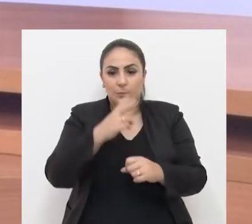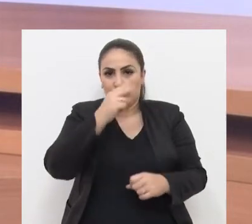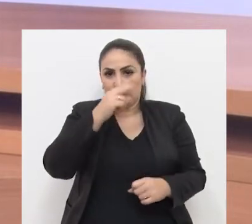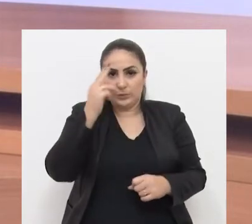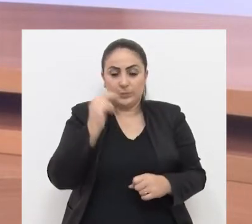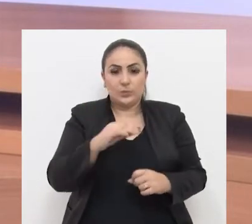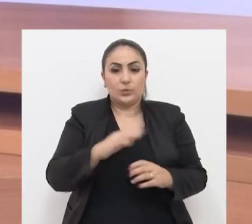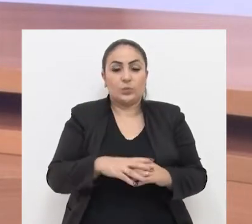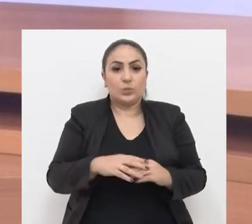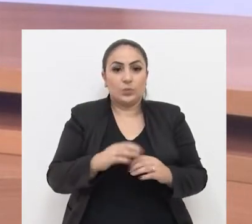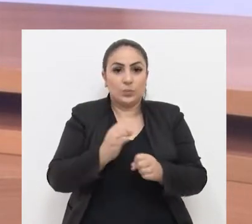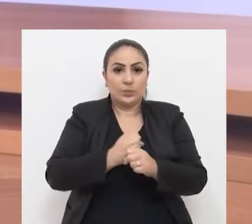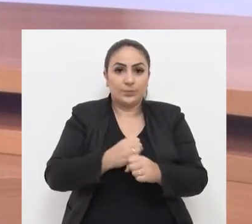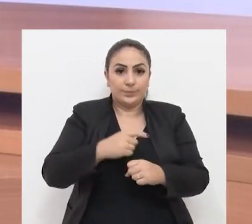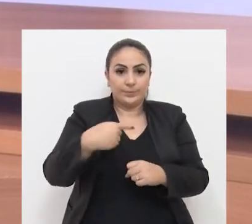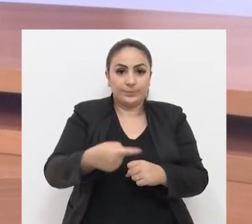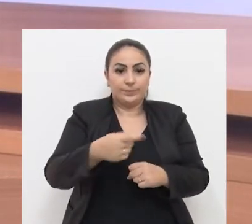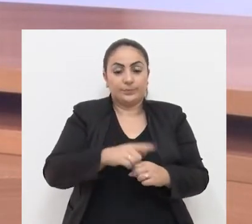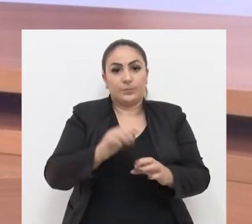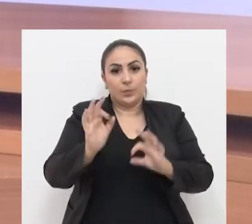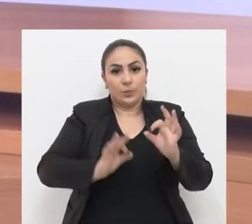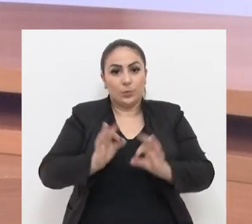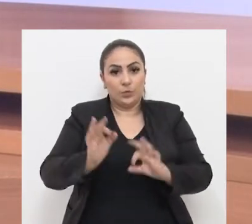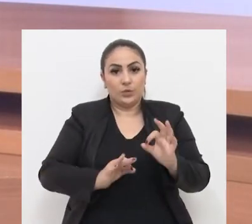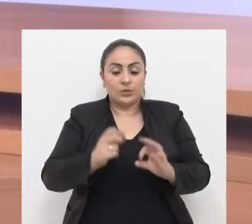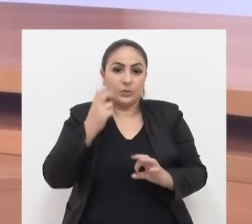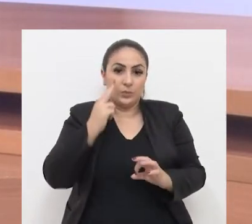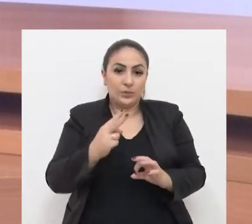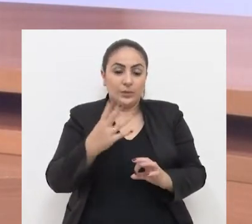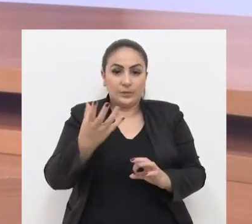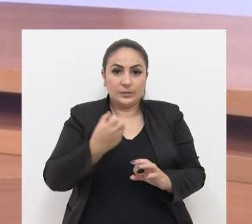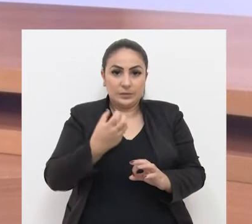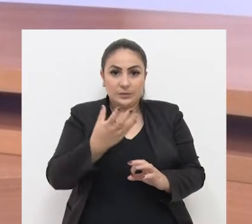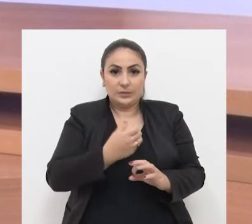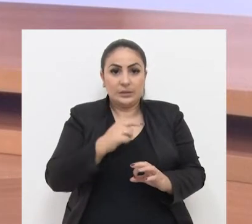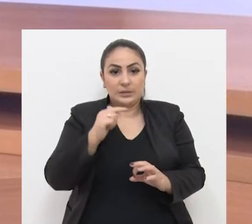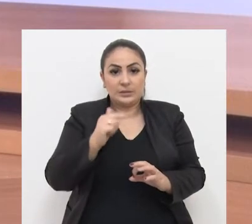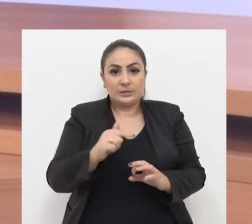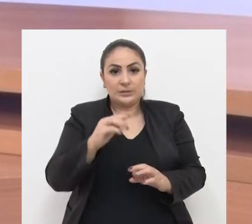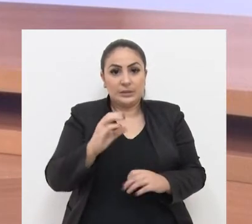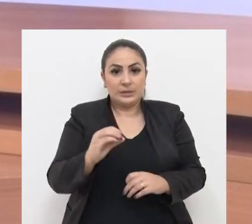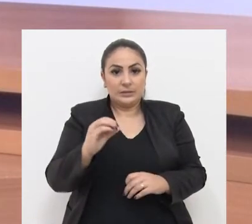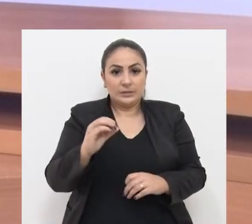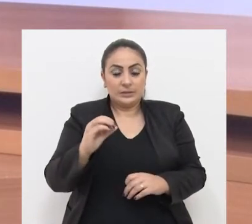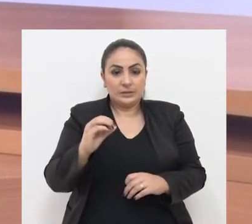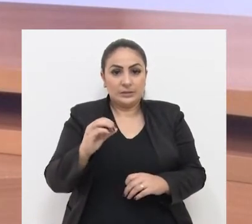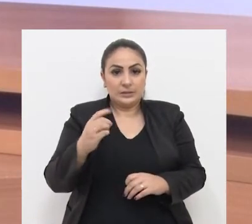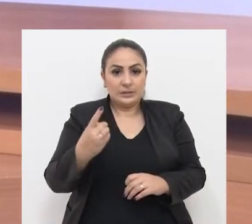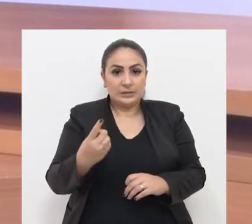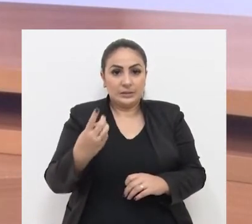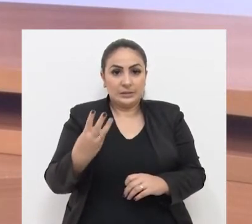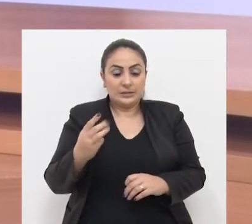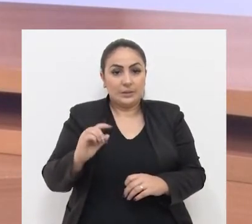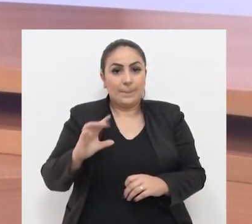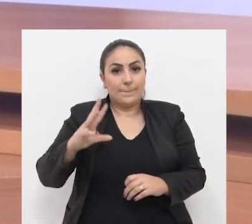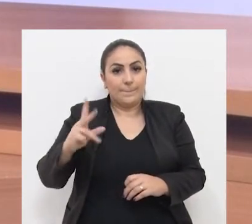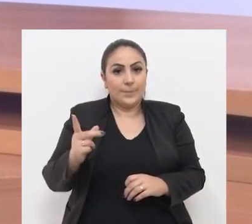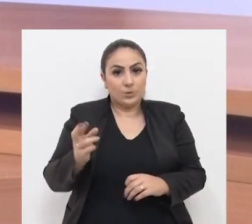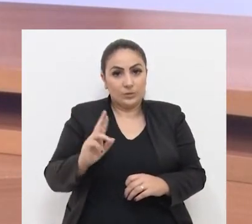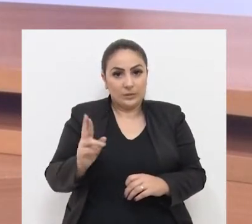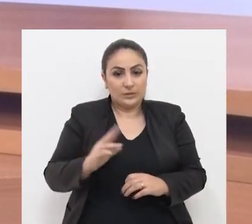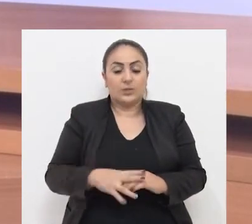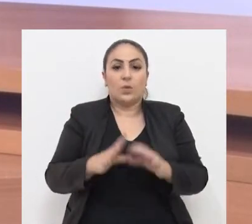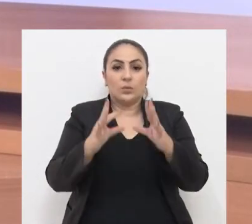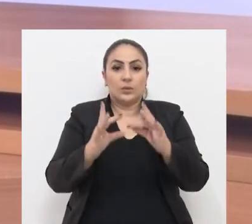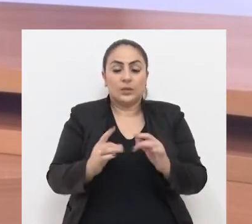orçamentária municipal do próximo ano. O projeto prevê uma arrecadação de 713 milhões de reais.